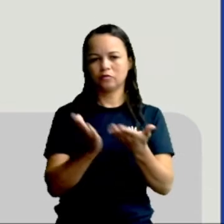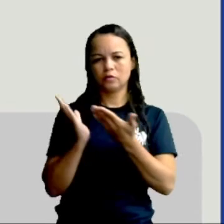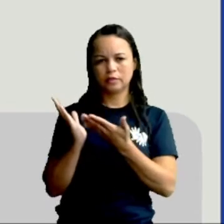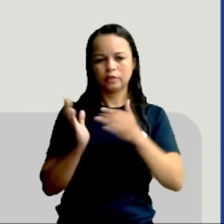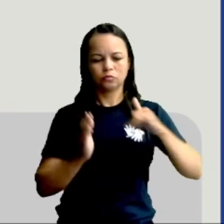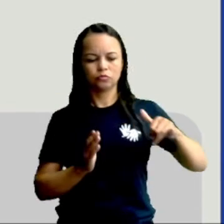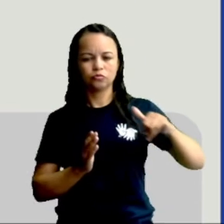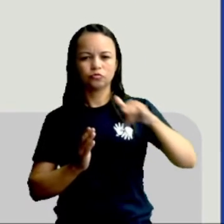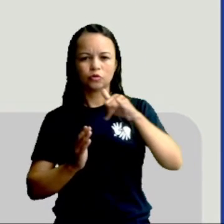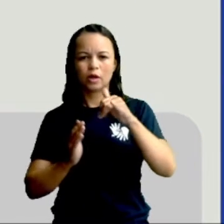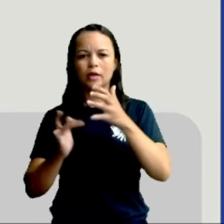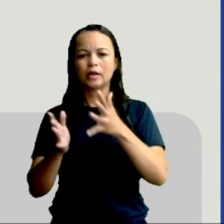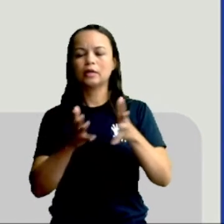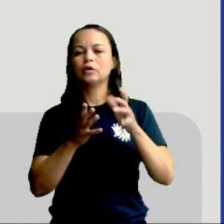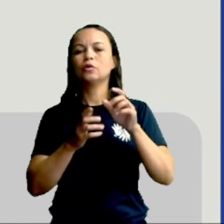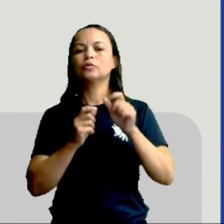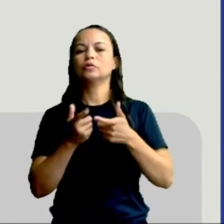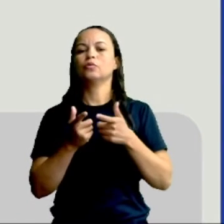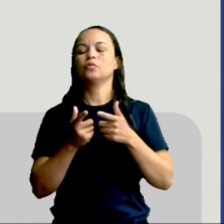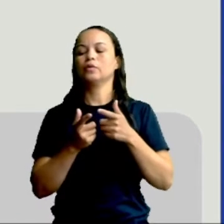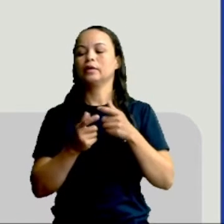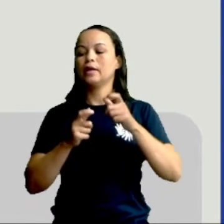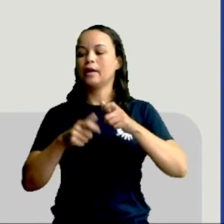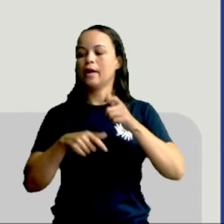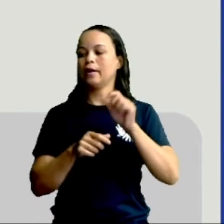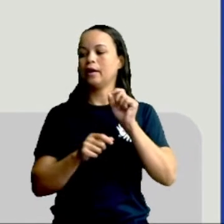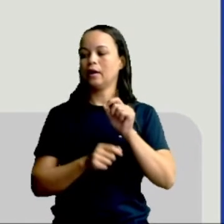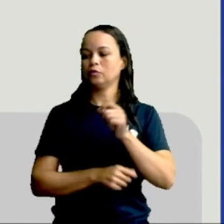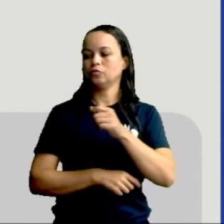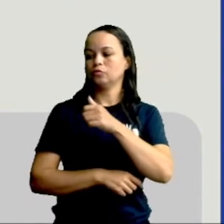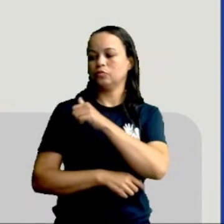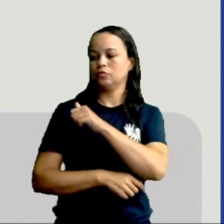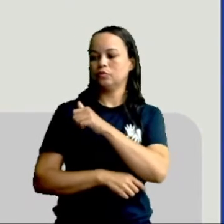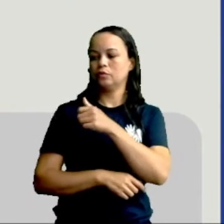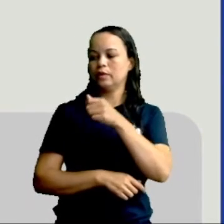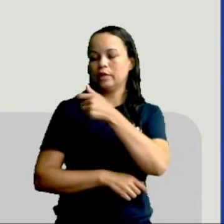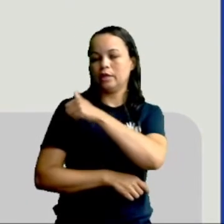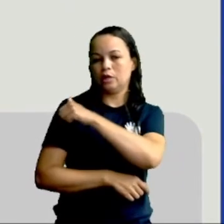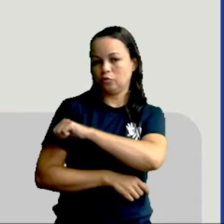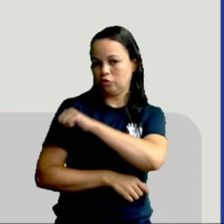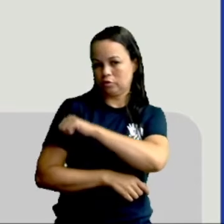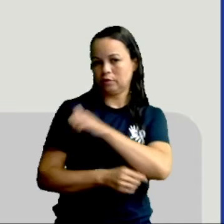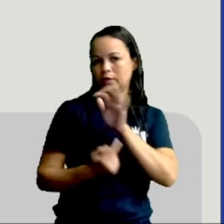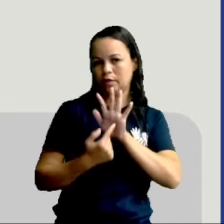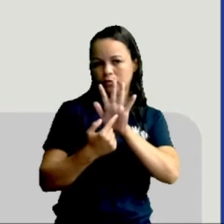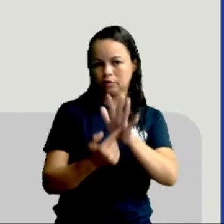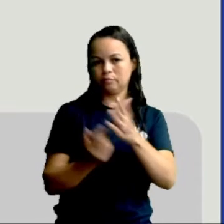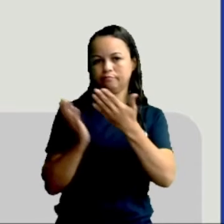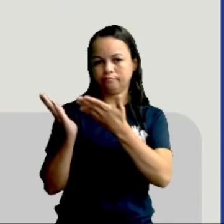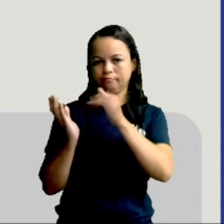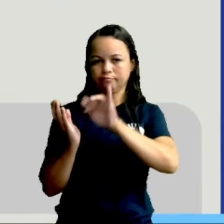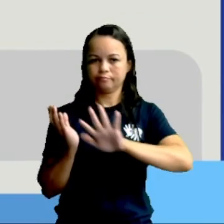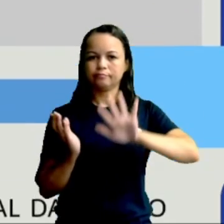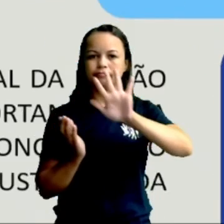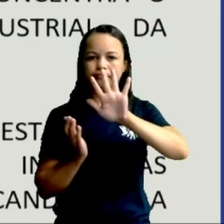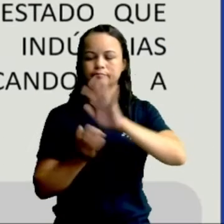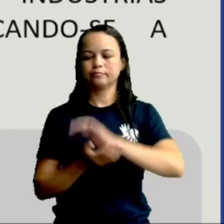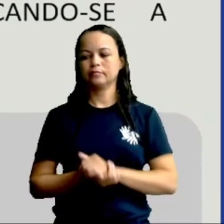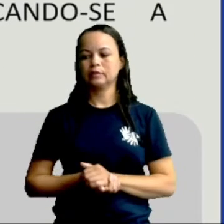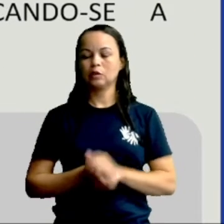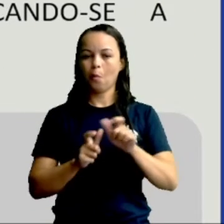para vocês visualizarem um dos importantes aeroportos que a gente tem na região sudeste.